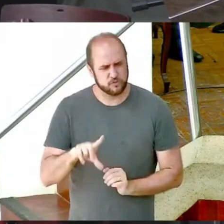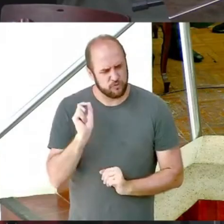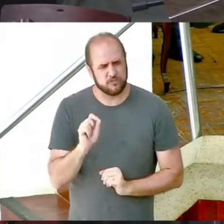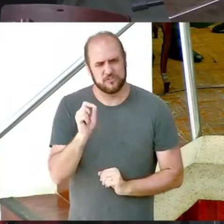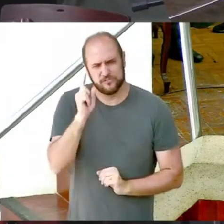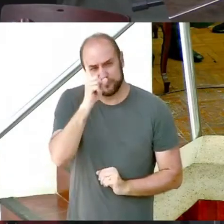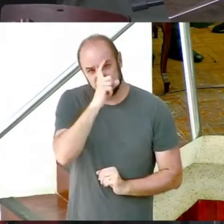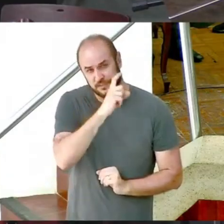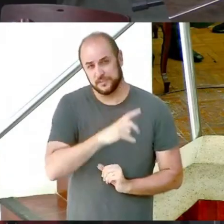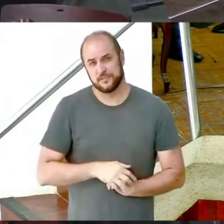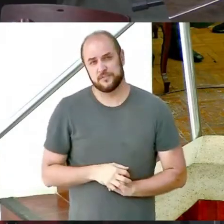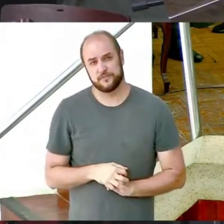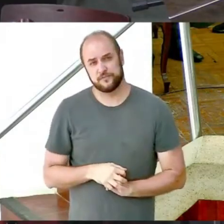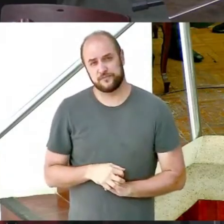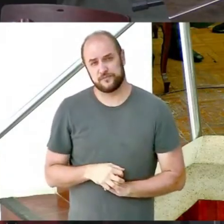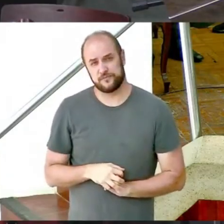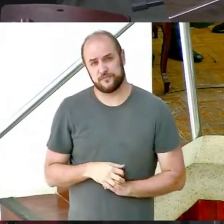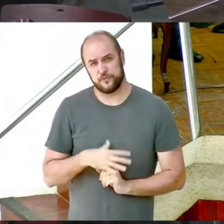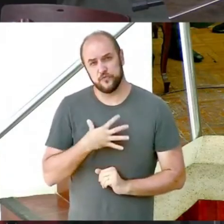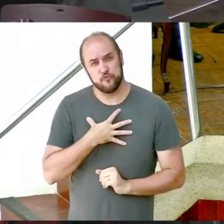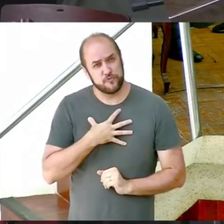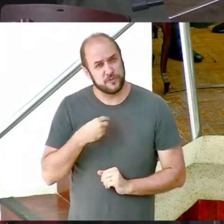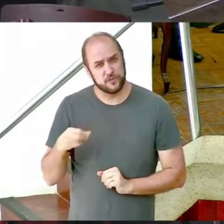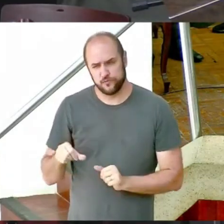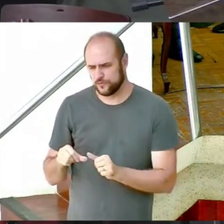Ela deixou o filho para trás, uma criança.